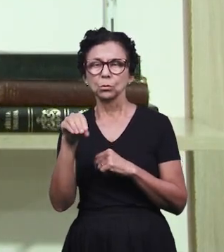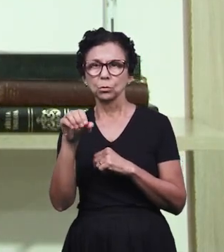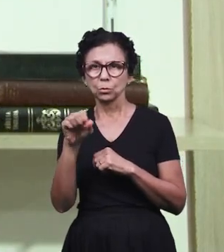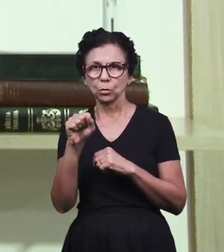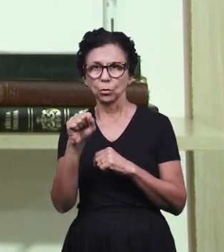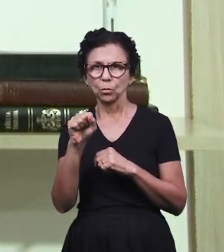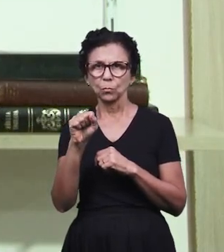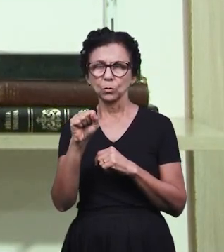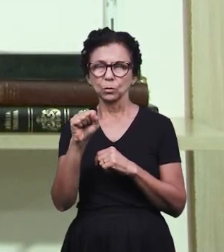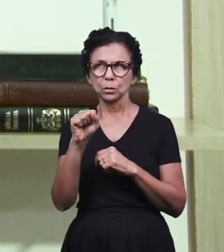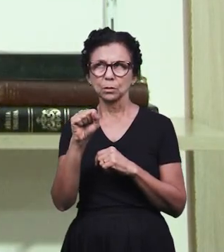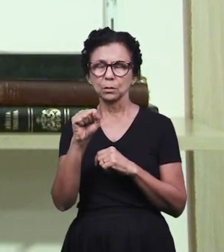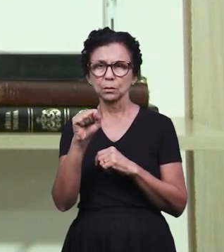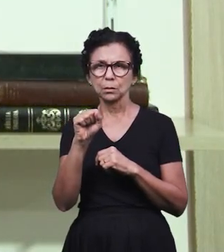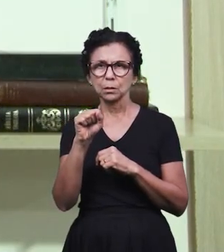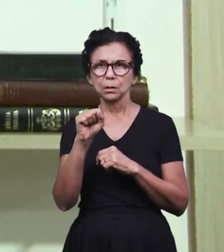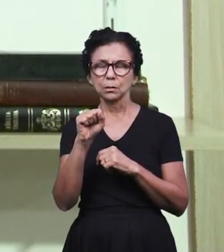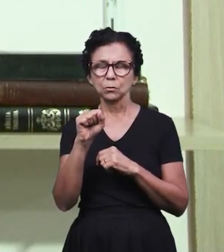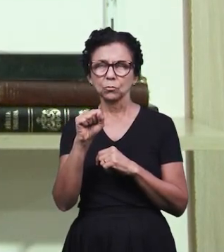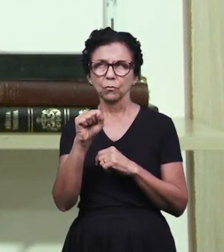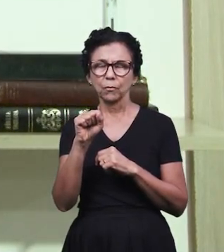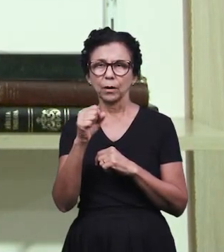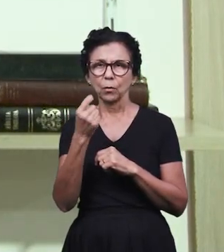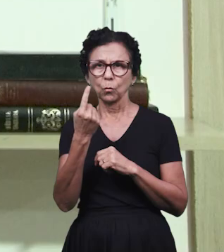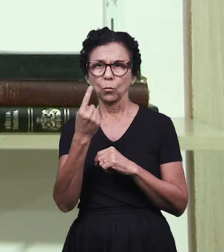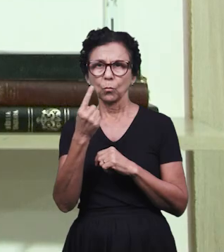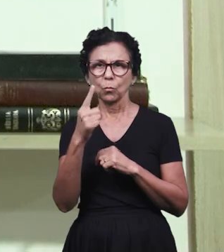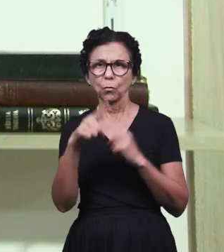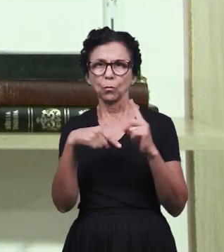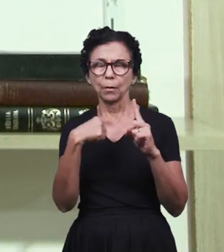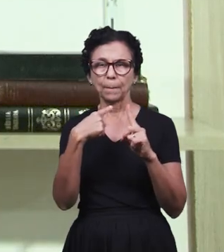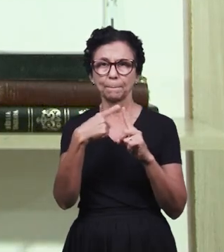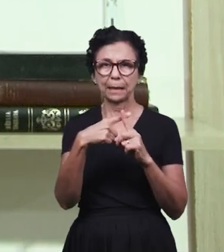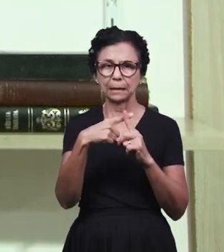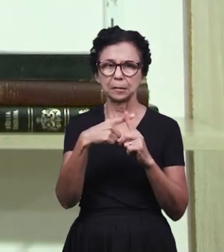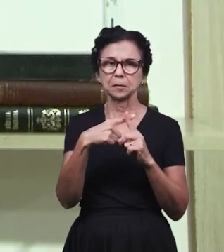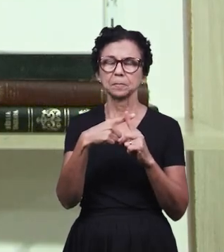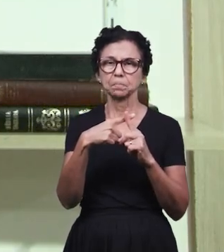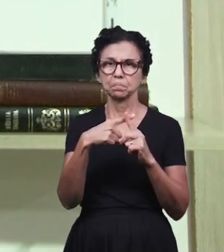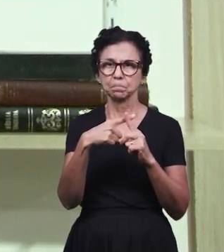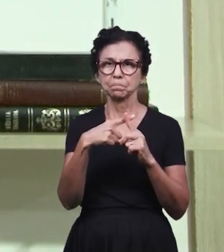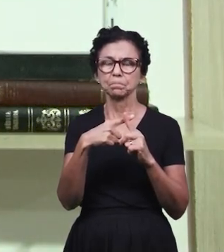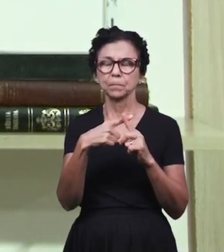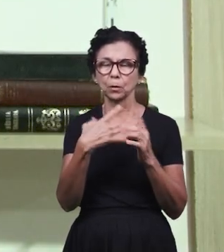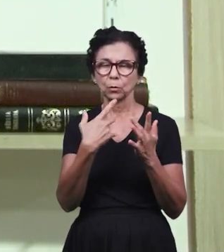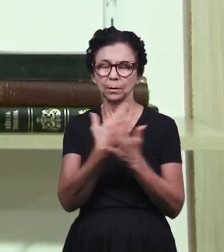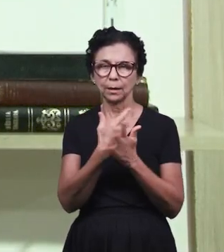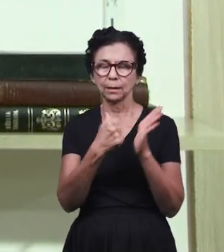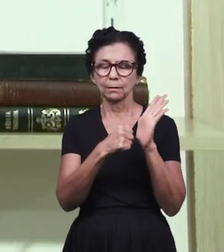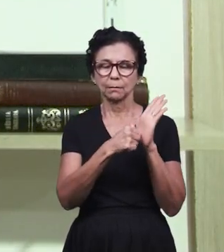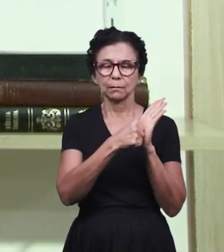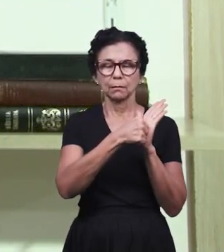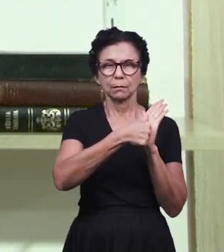famílias já podem ser acolhidas, podem ser recebidas dentro das suas